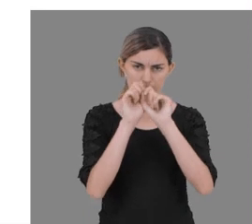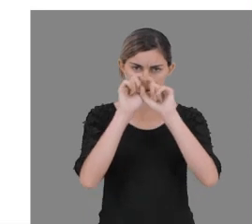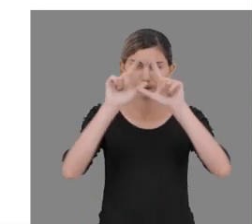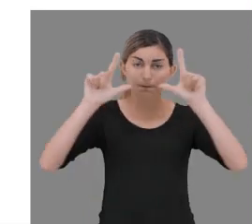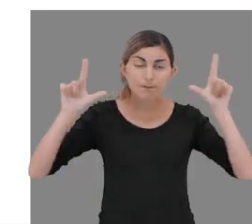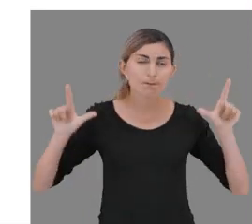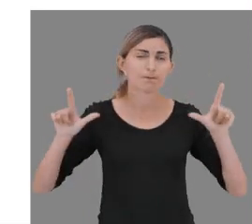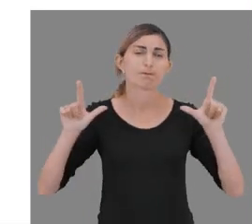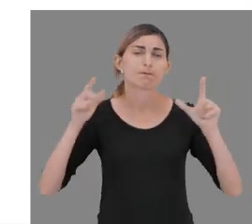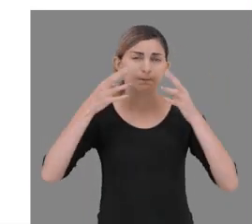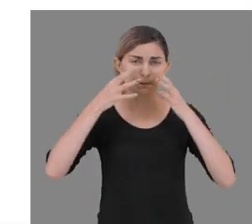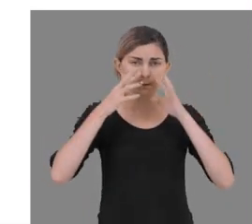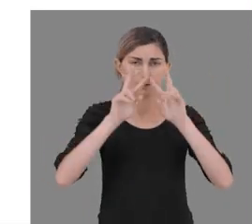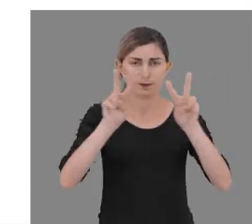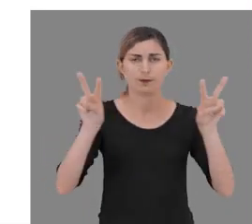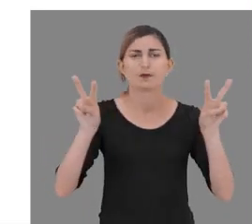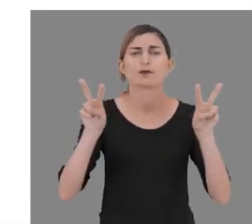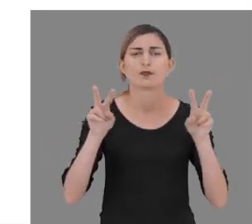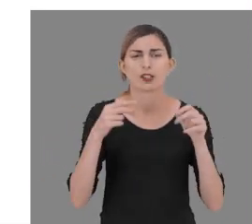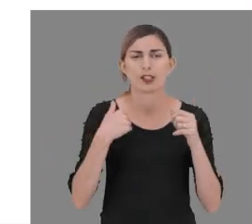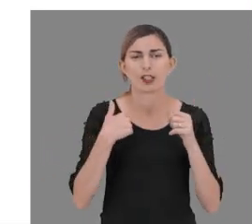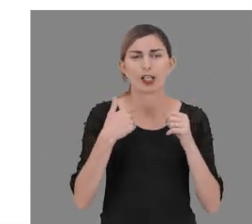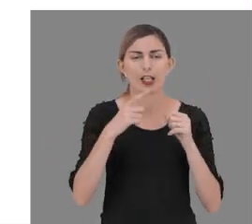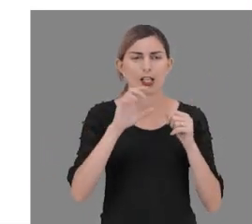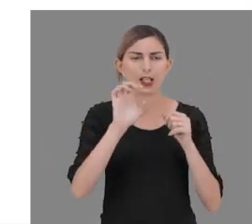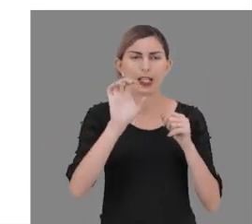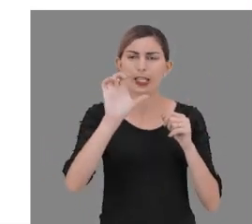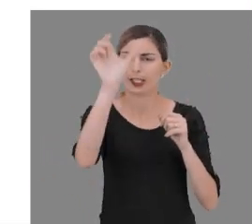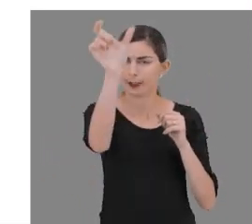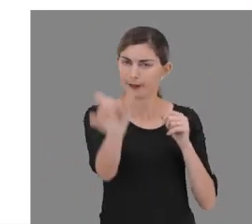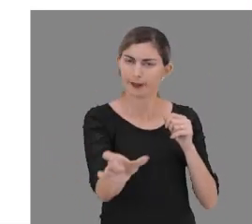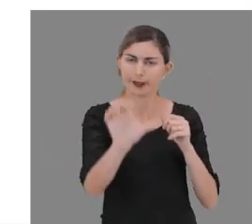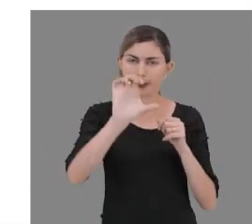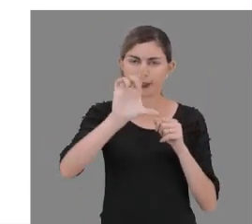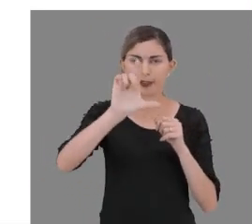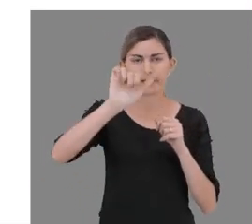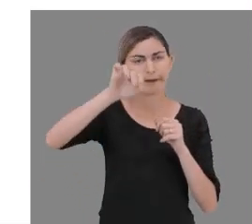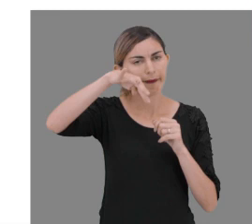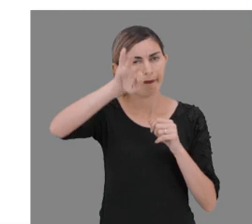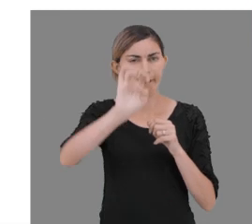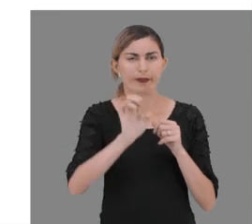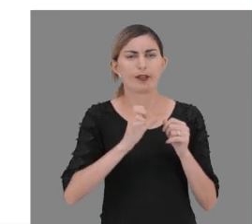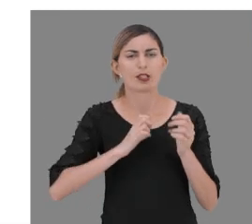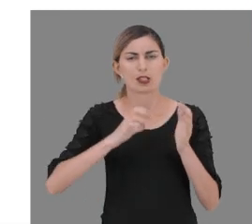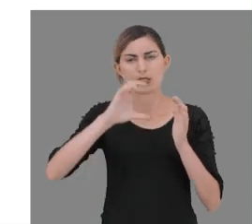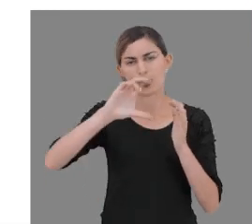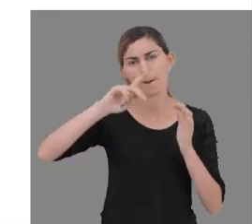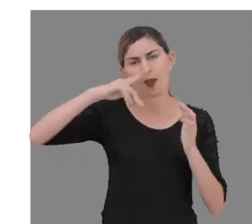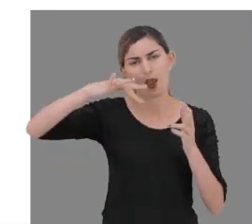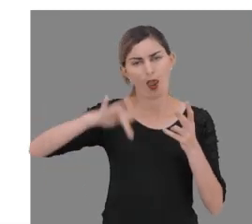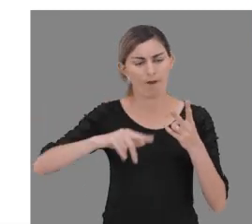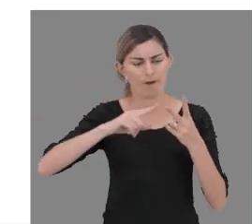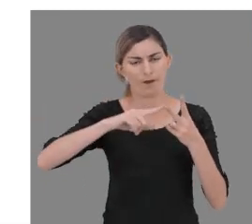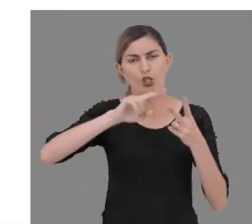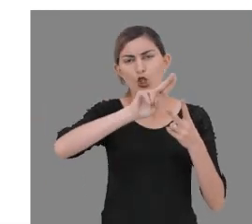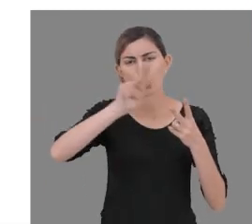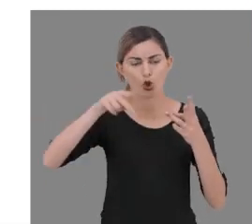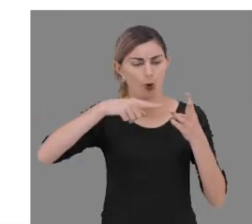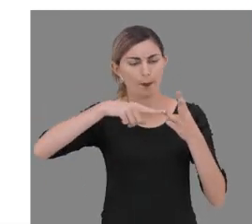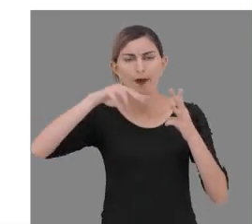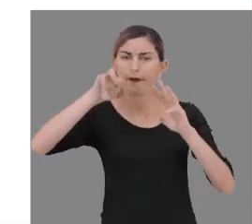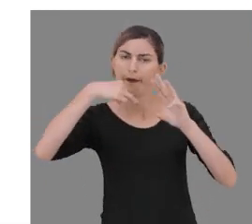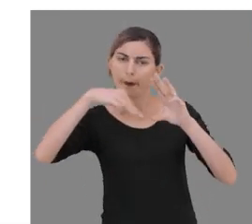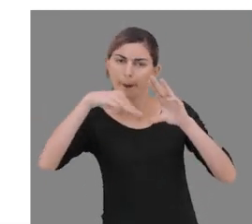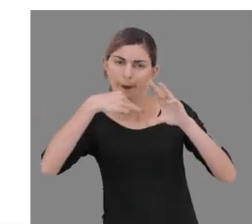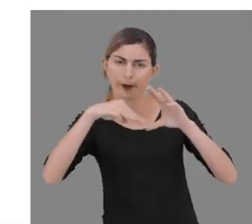Neste slide, observamos a entidade cliente, que contém um CPF, um nome e um